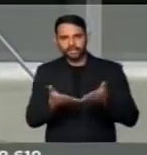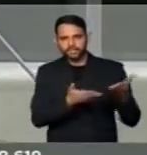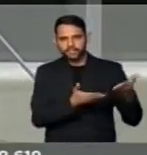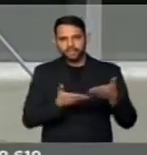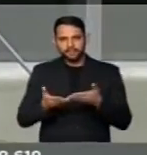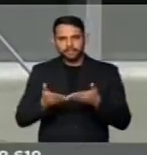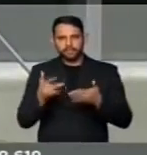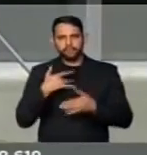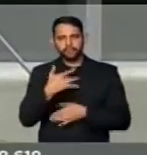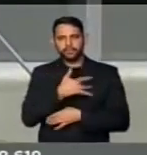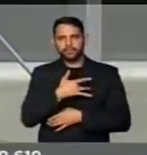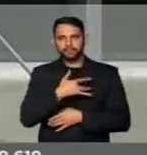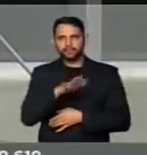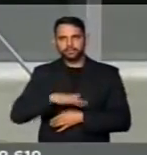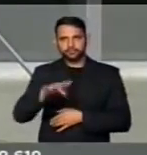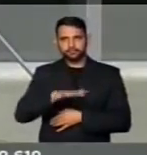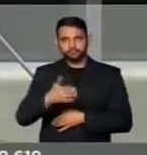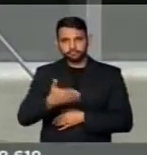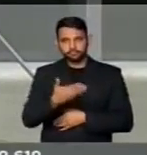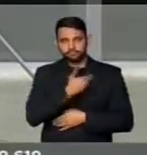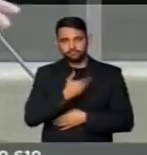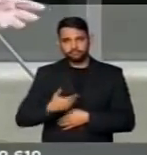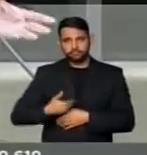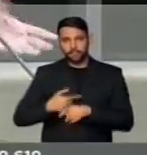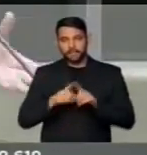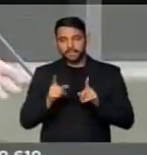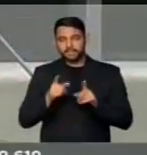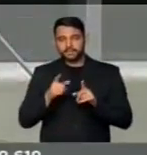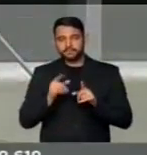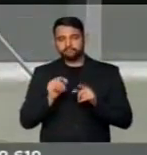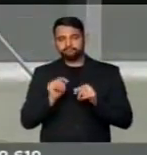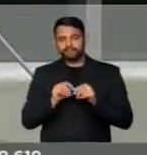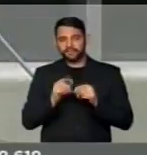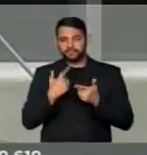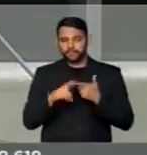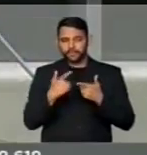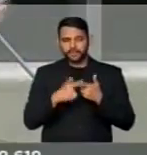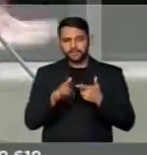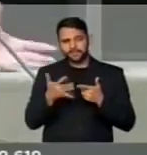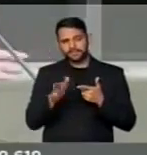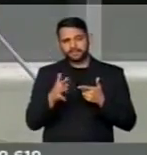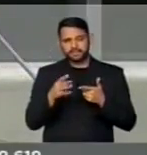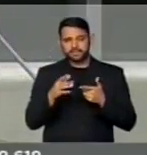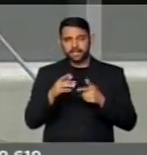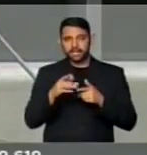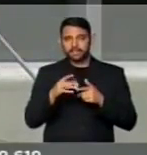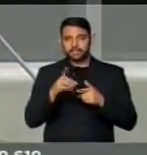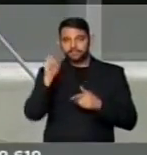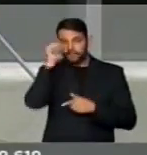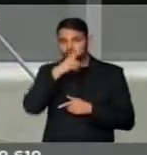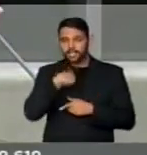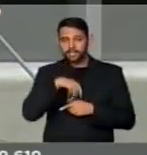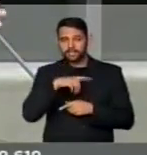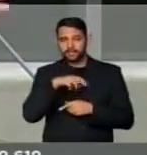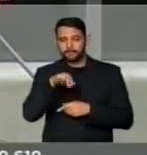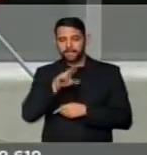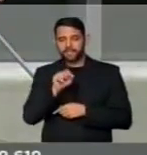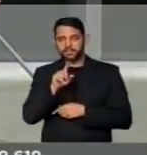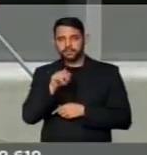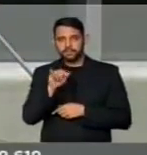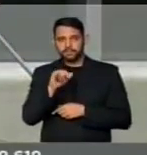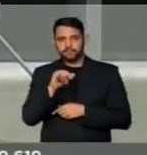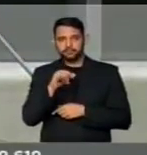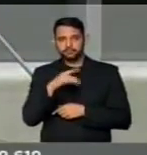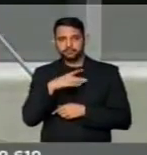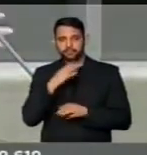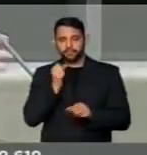da população na saúde pública, mas engarrafou na média complexidade. Na média complexidade